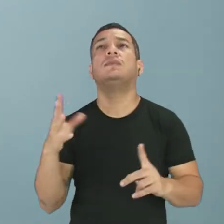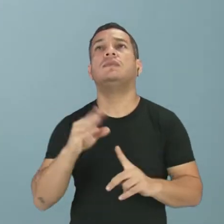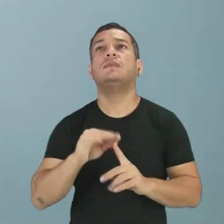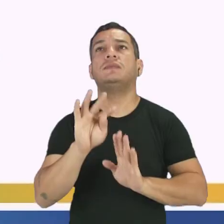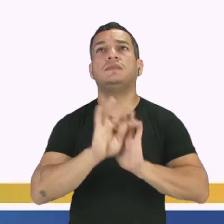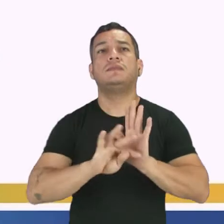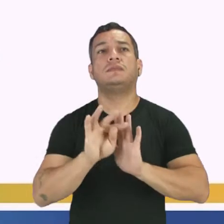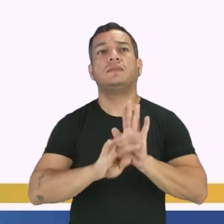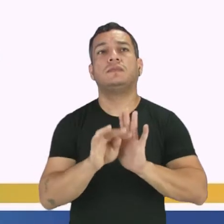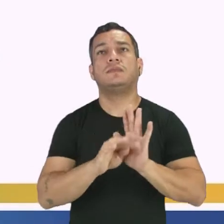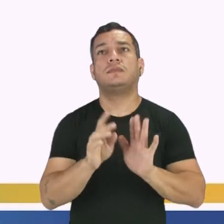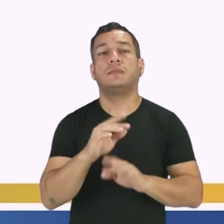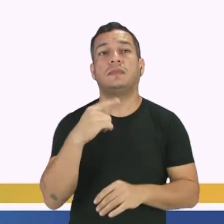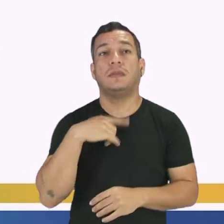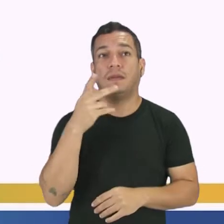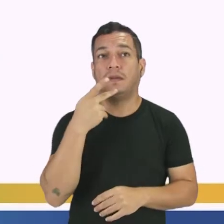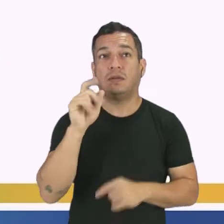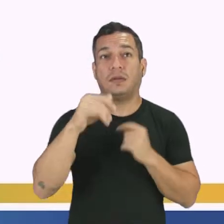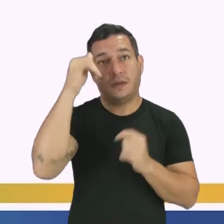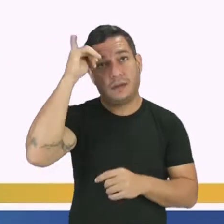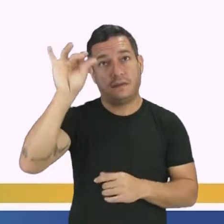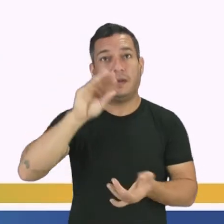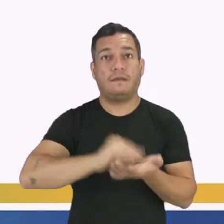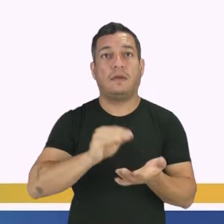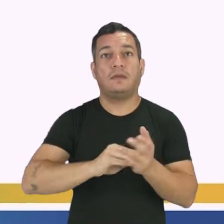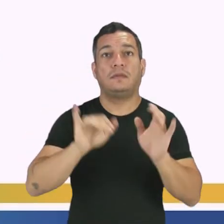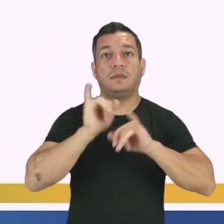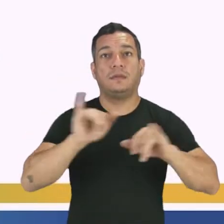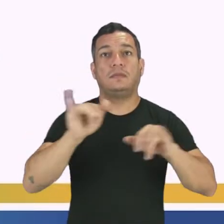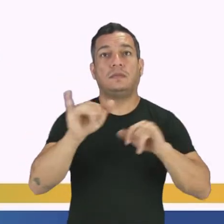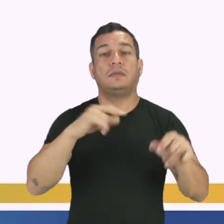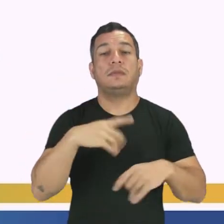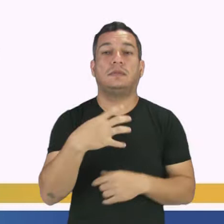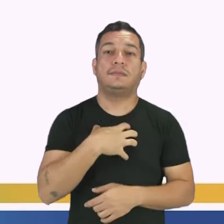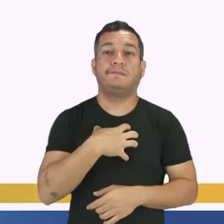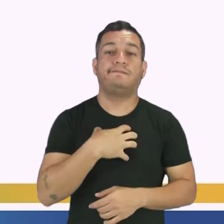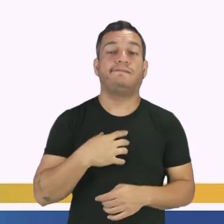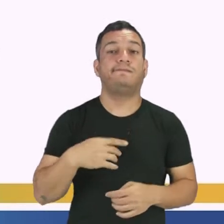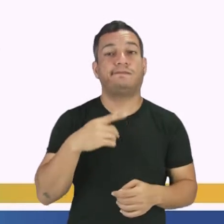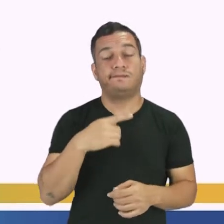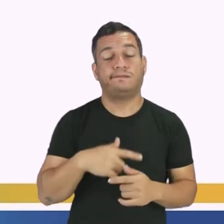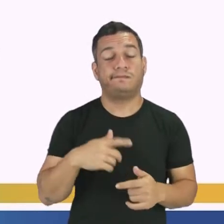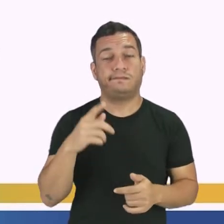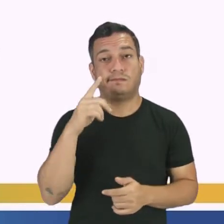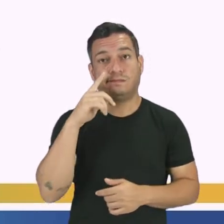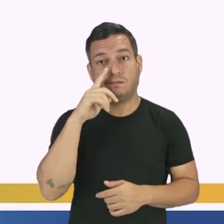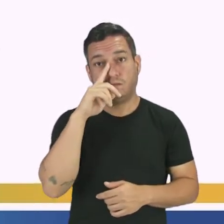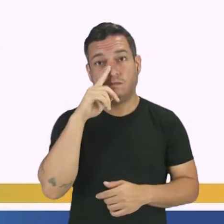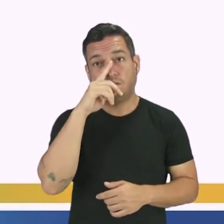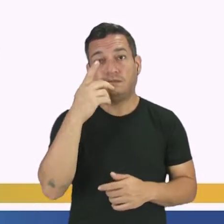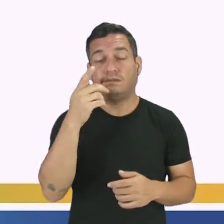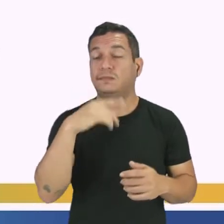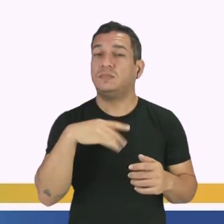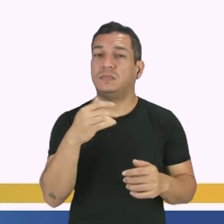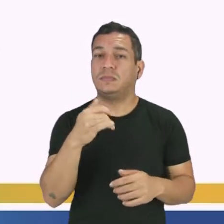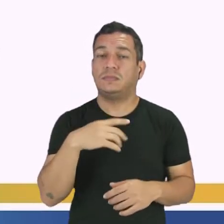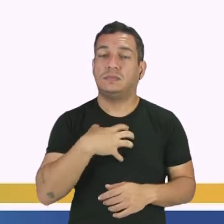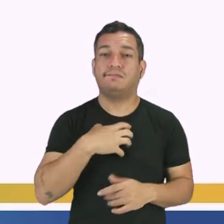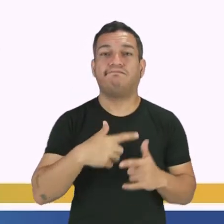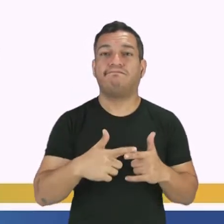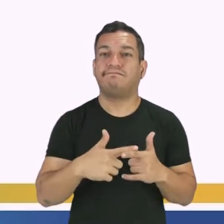desse texto? Ele busca evitar que a falta de informação leve a comportamentos de risco. Ou seja, a pessoa que não